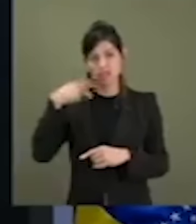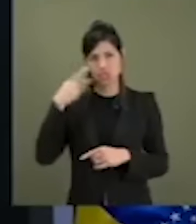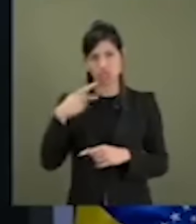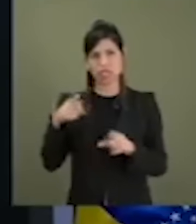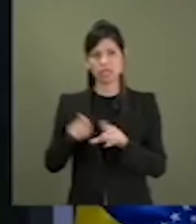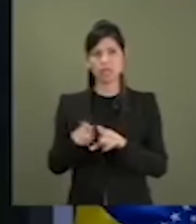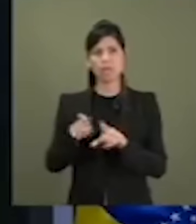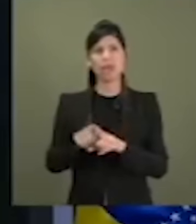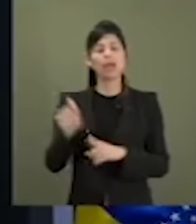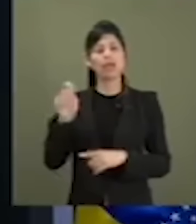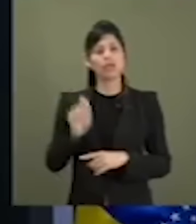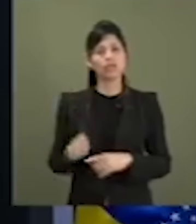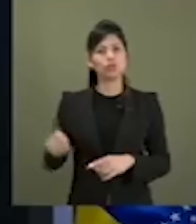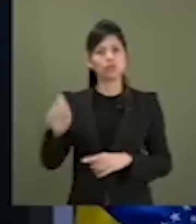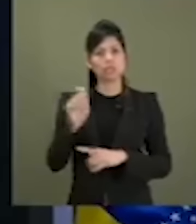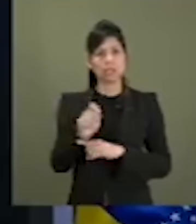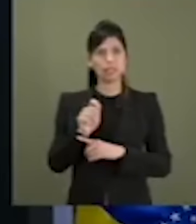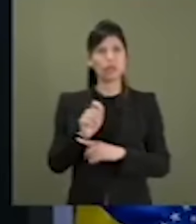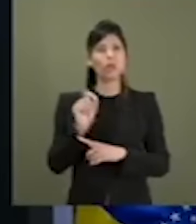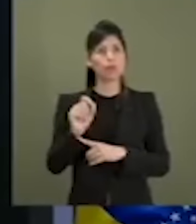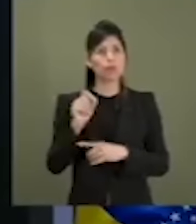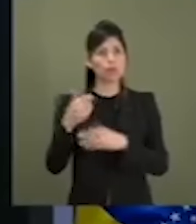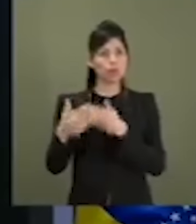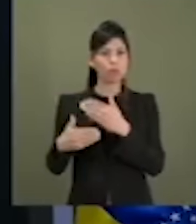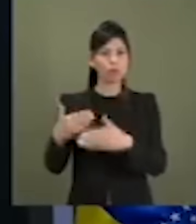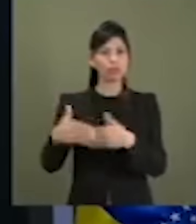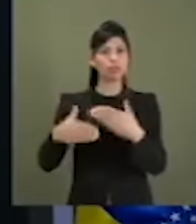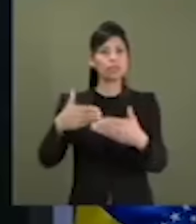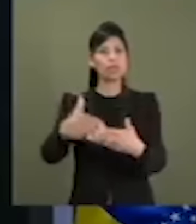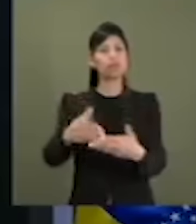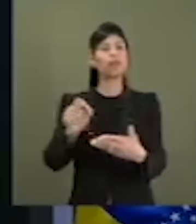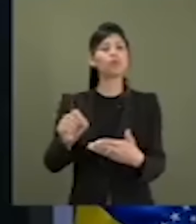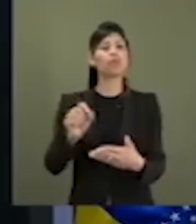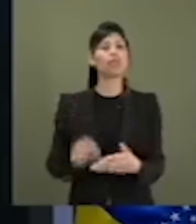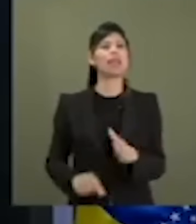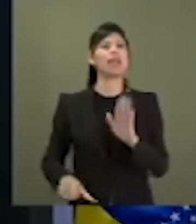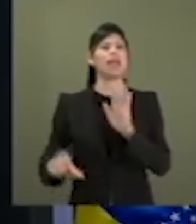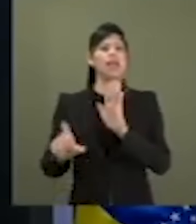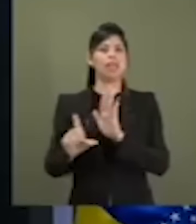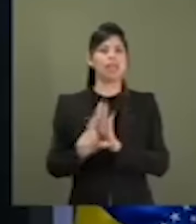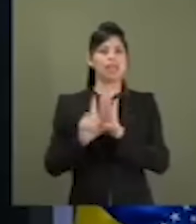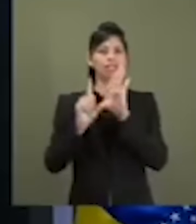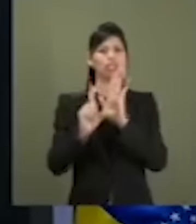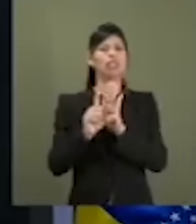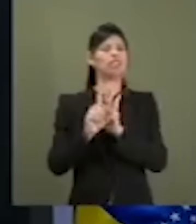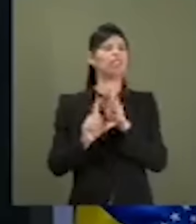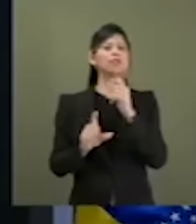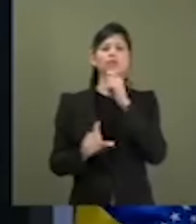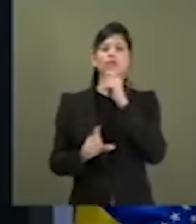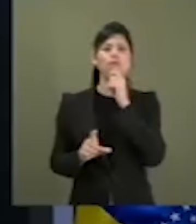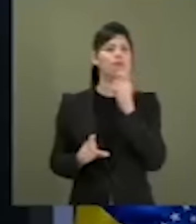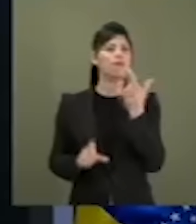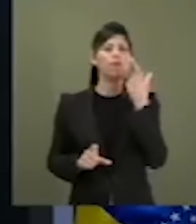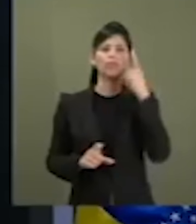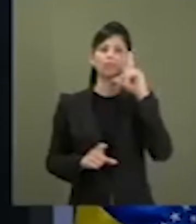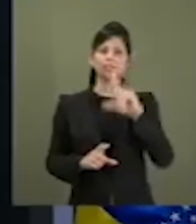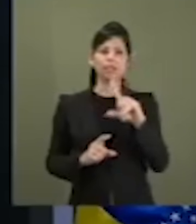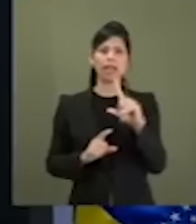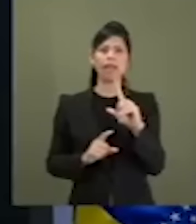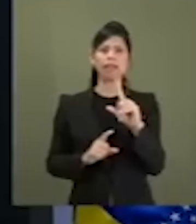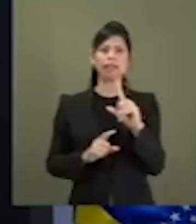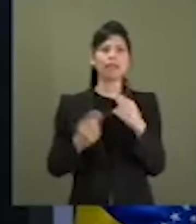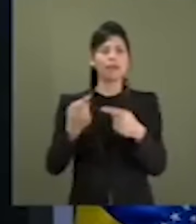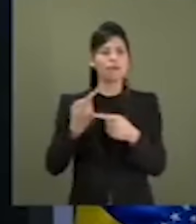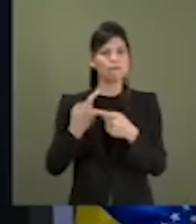via do devido processo legislativo não conseguem avançar, minorias que perdem aqui, minorias